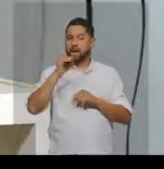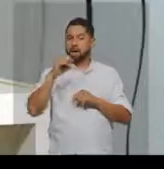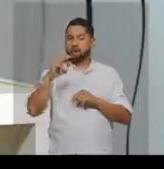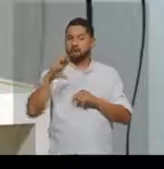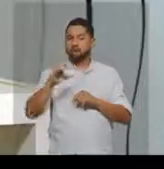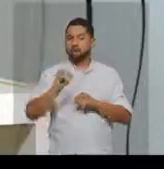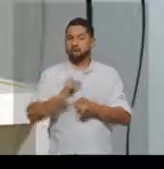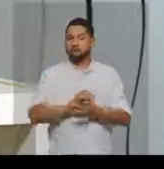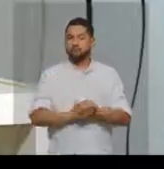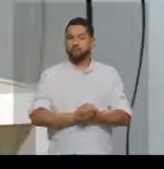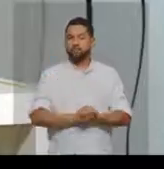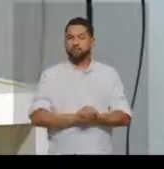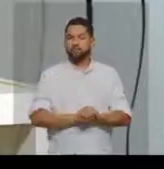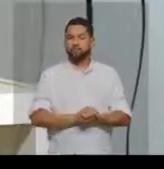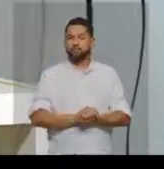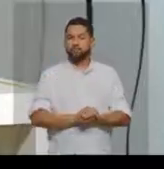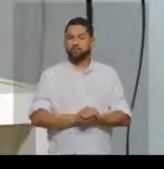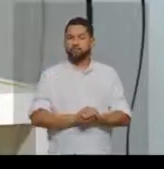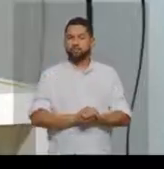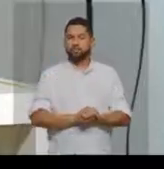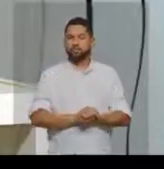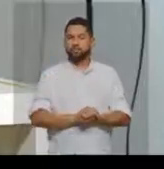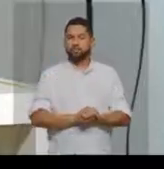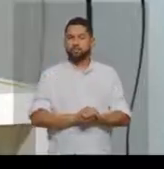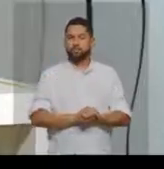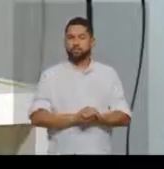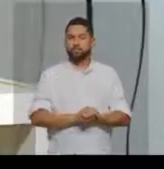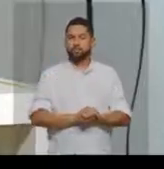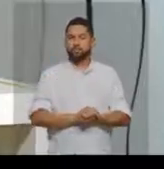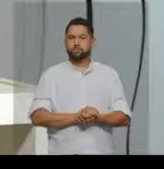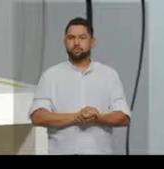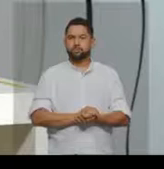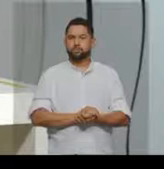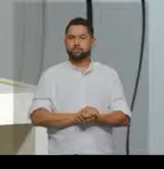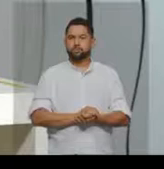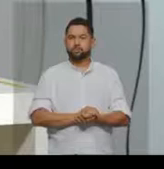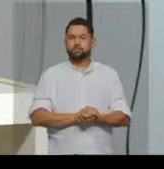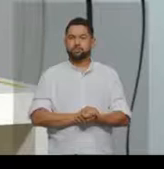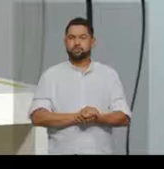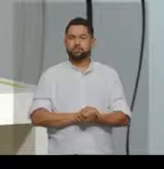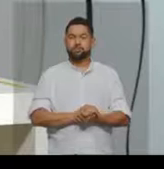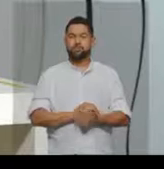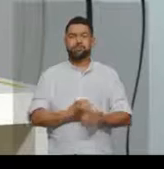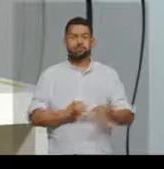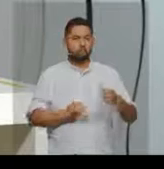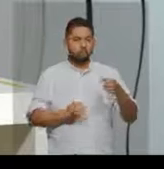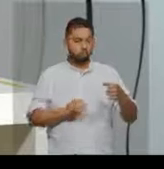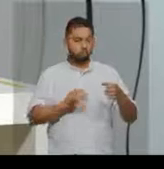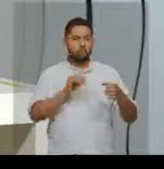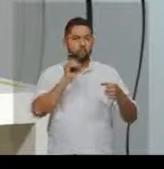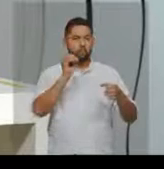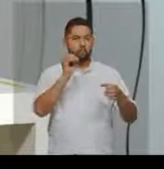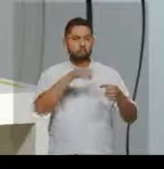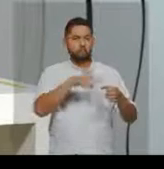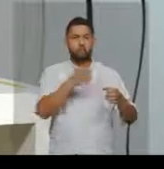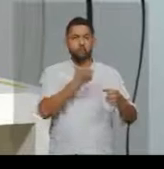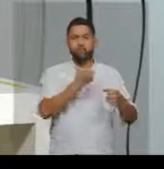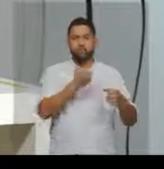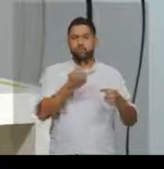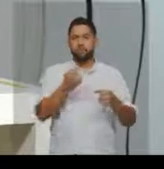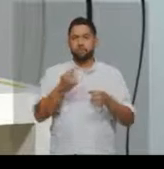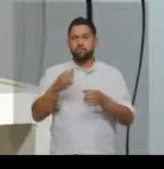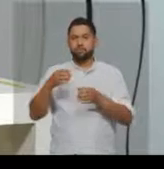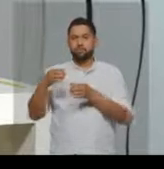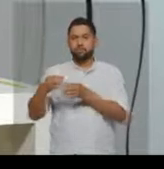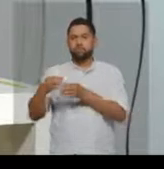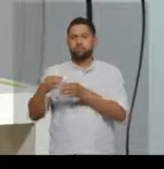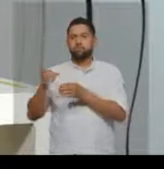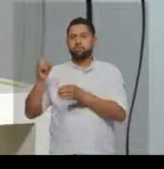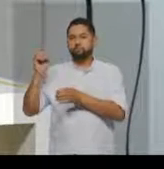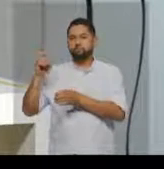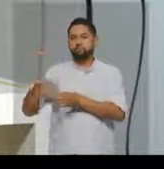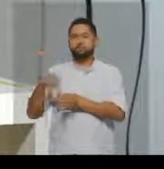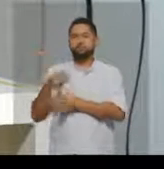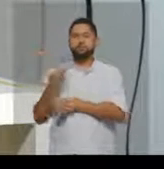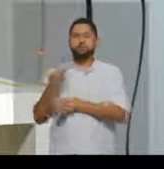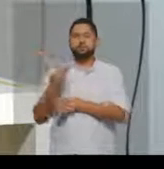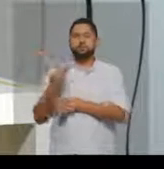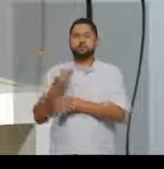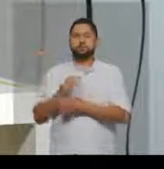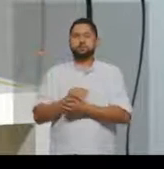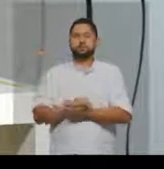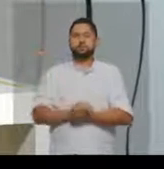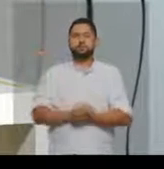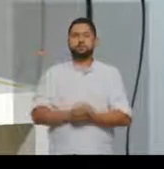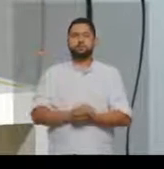nesse becker eu vou colocar apenas um sachê, nesse daqui eu vou colocar 3 sachês diferentes. Ai, tô até perdendo, né, meu